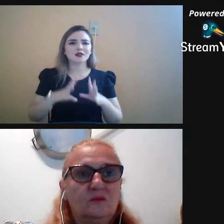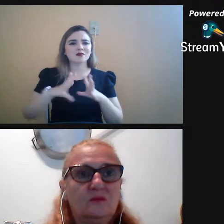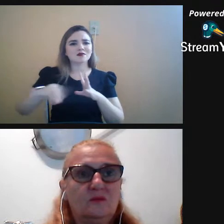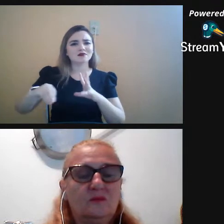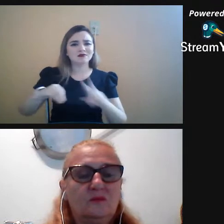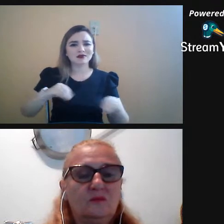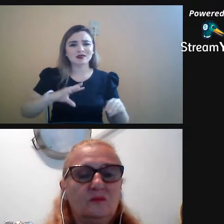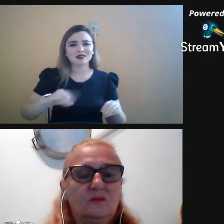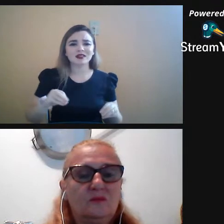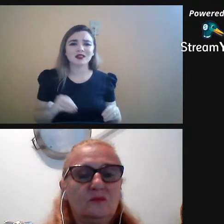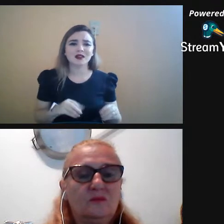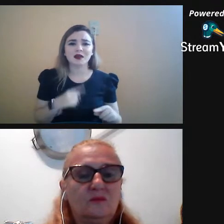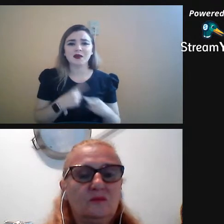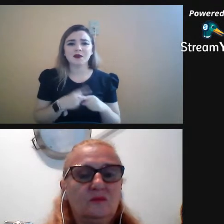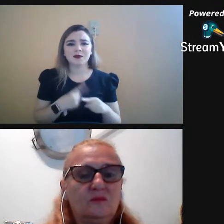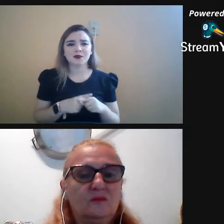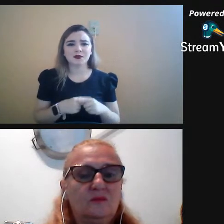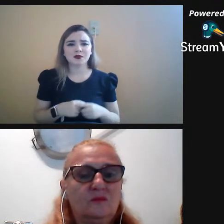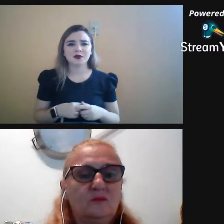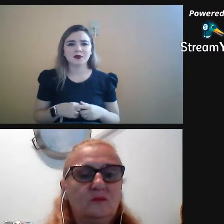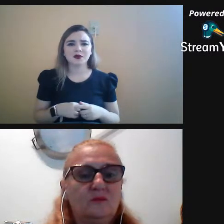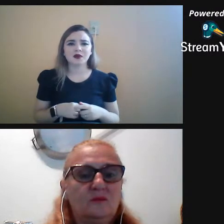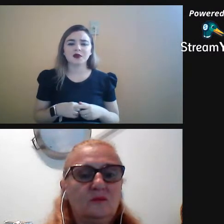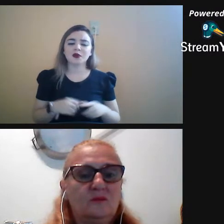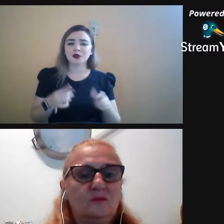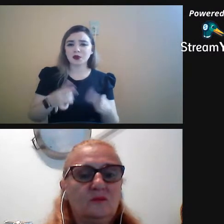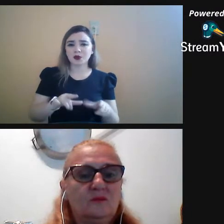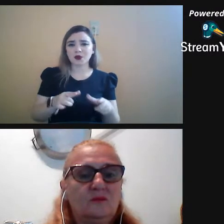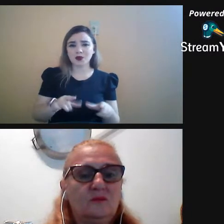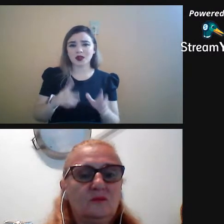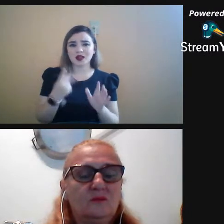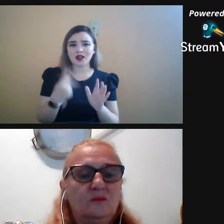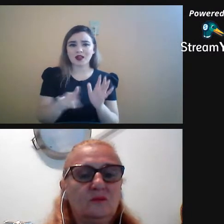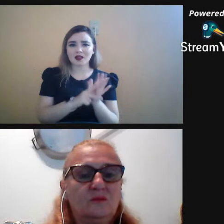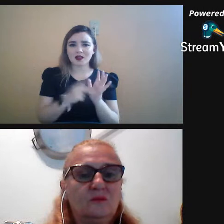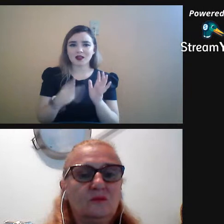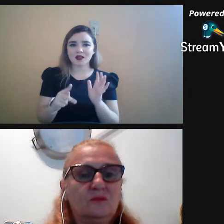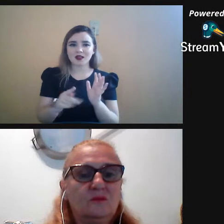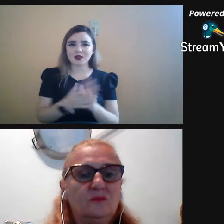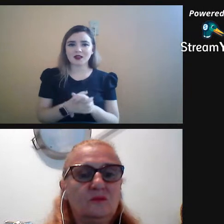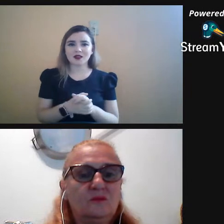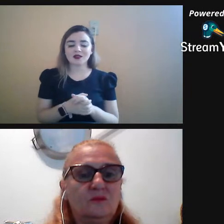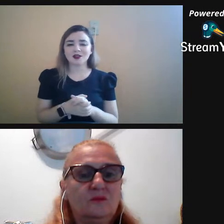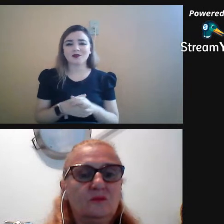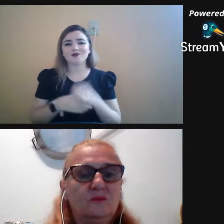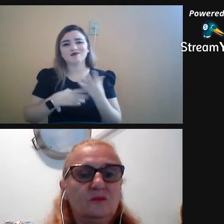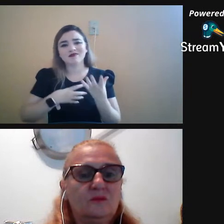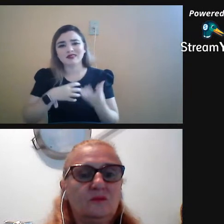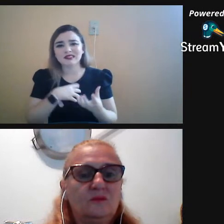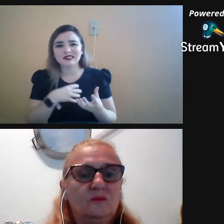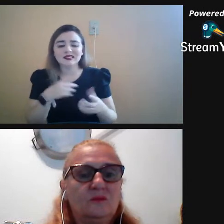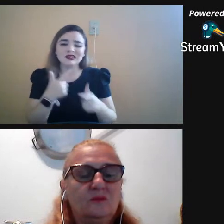porque o ambiente dele está sendo comprometido.